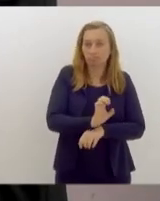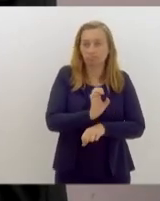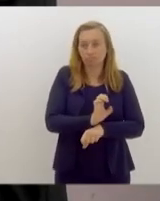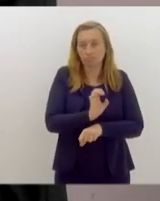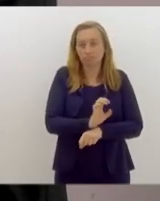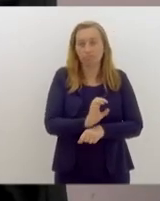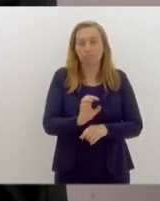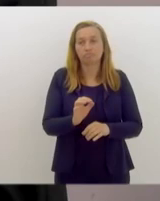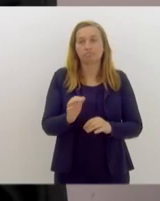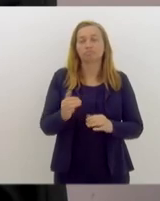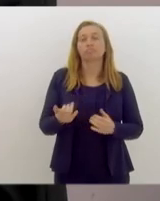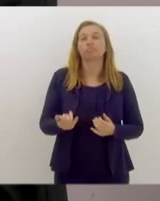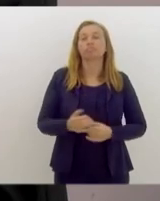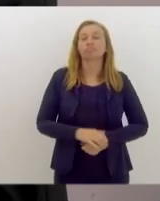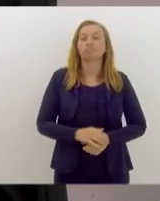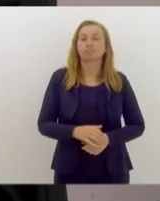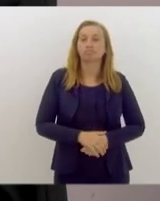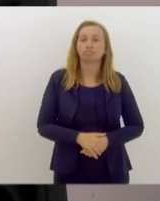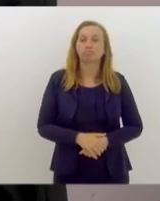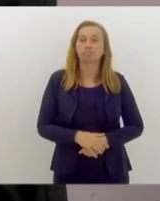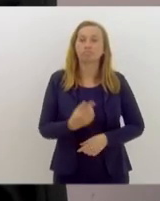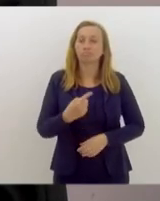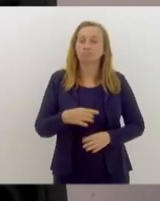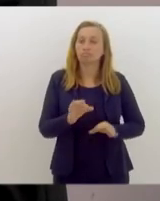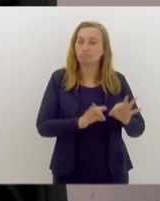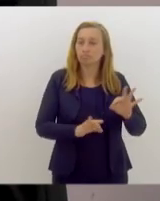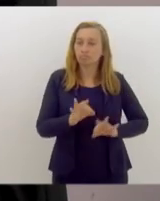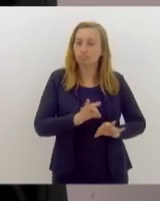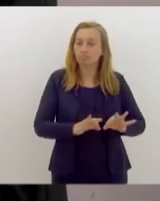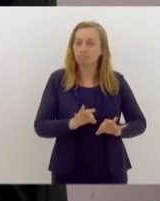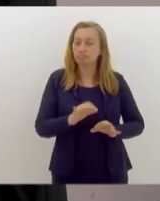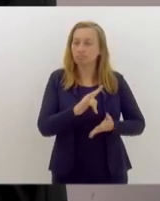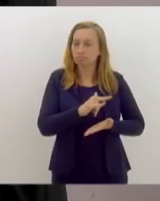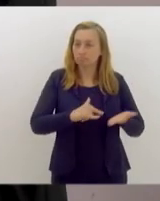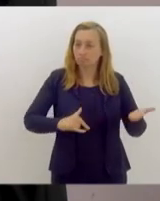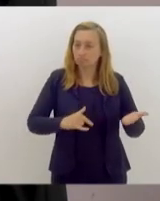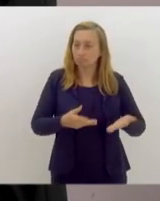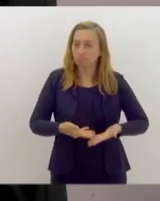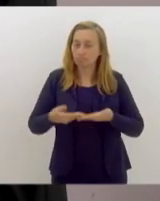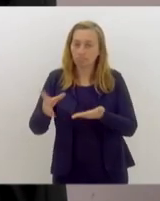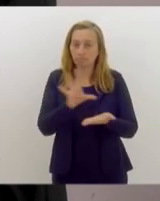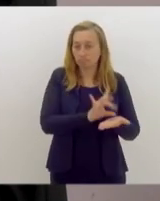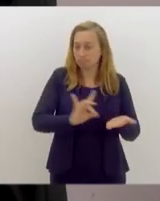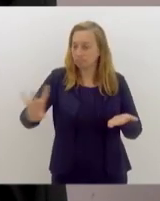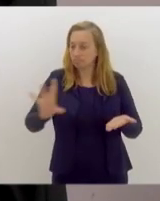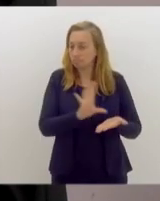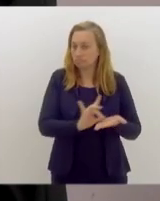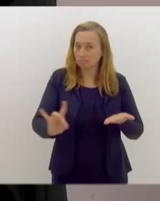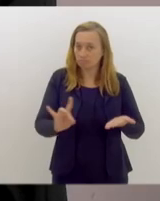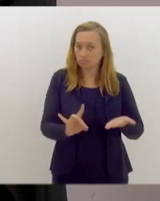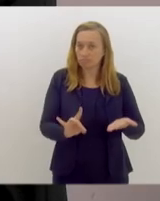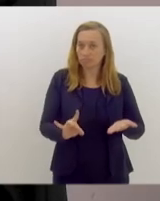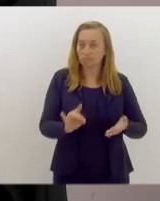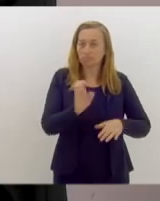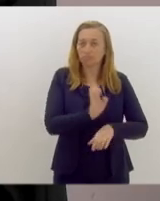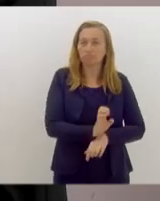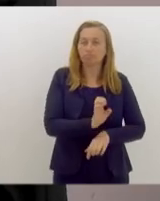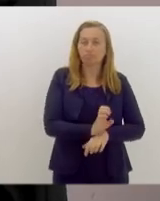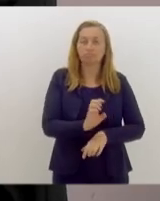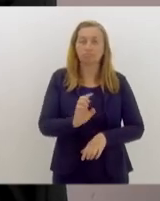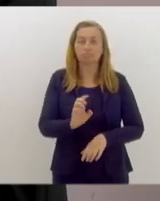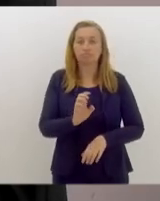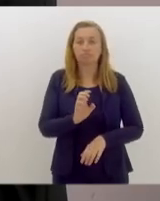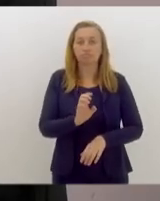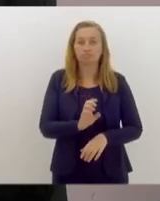relatórios, e ele levou um plano que, na verdade, era um copia e cola do Plano Estadual de Educação do Paraná. Não